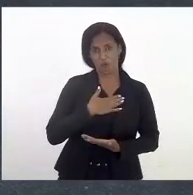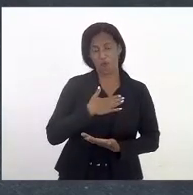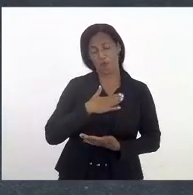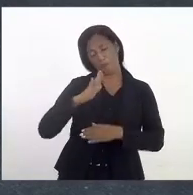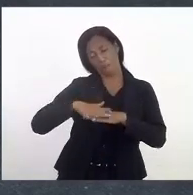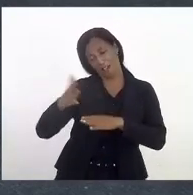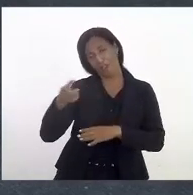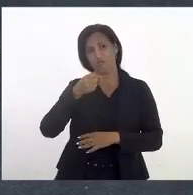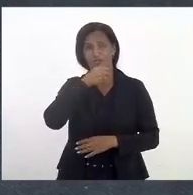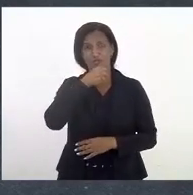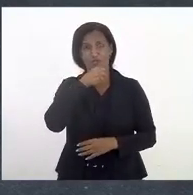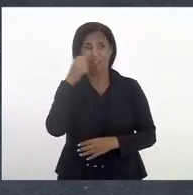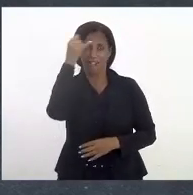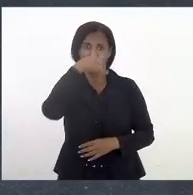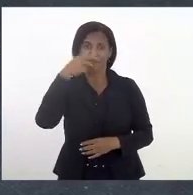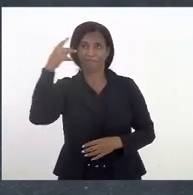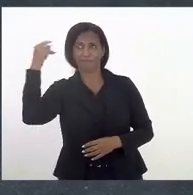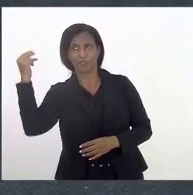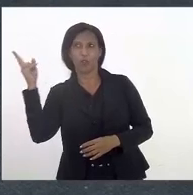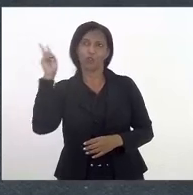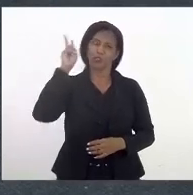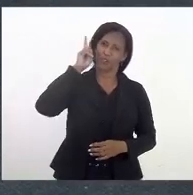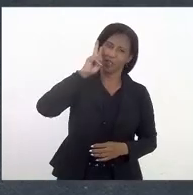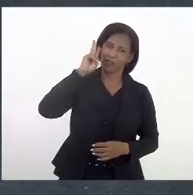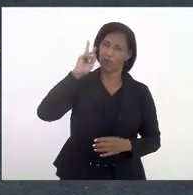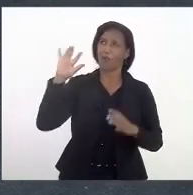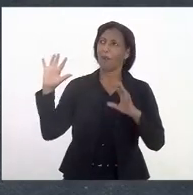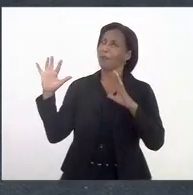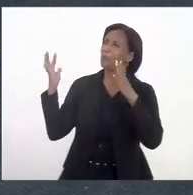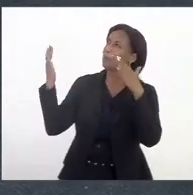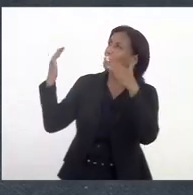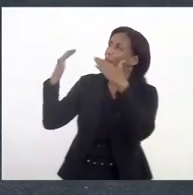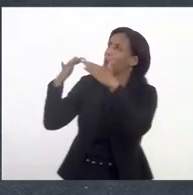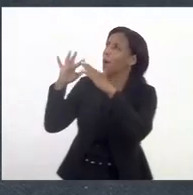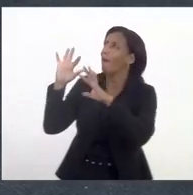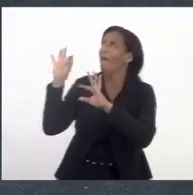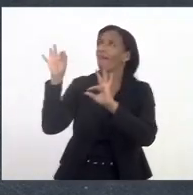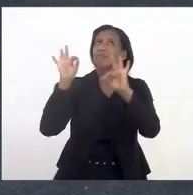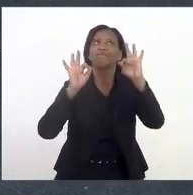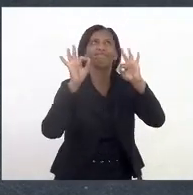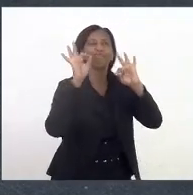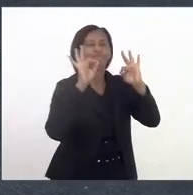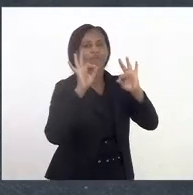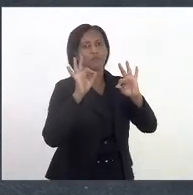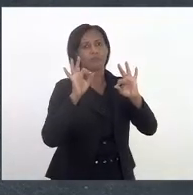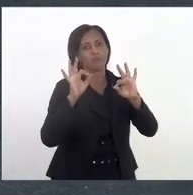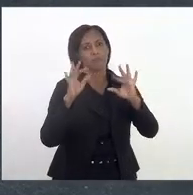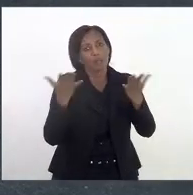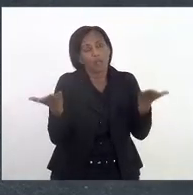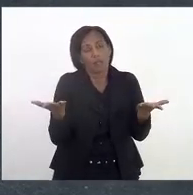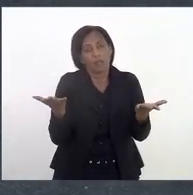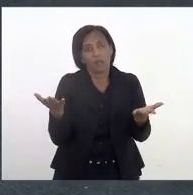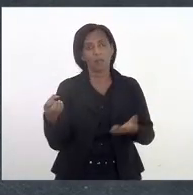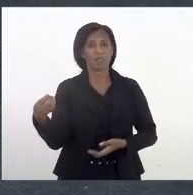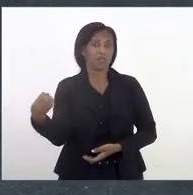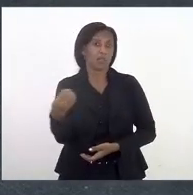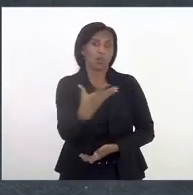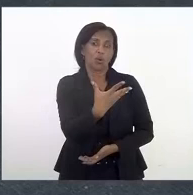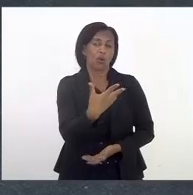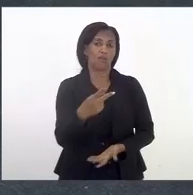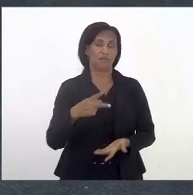do velho eu gosto mais da história do Palácio Tiradentes Ah mas essa eu mandar para a realidade